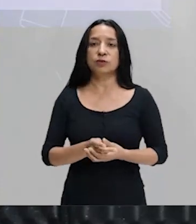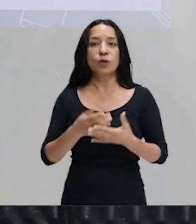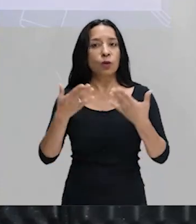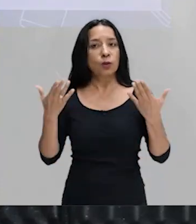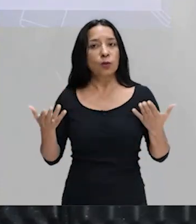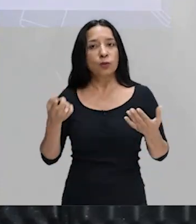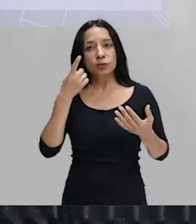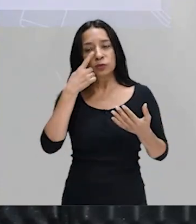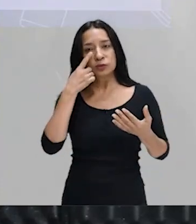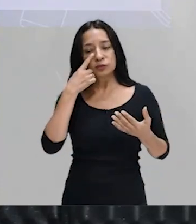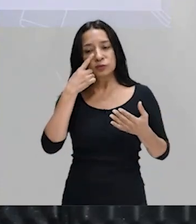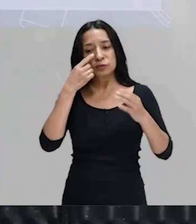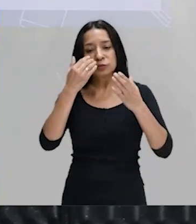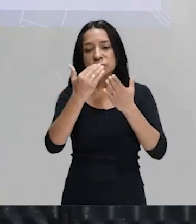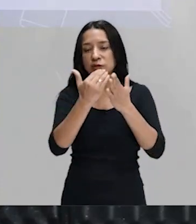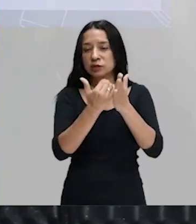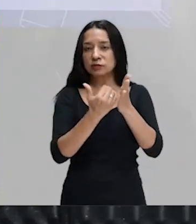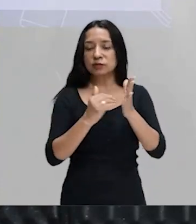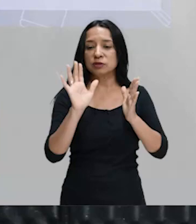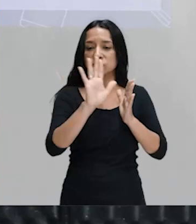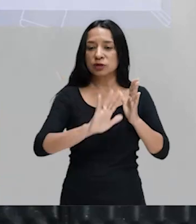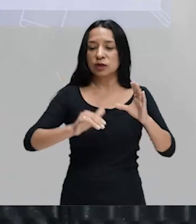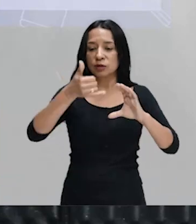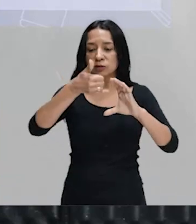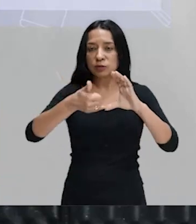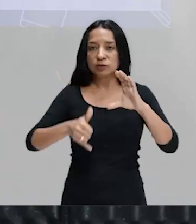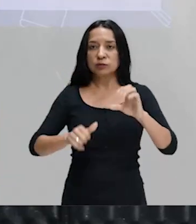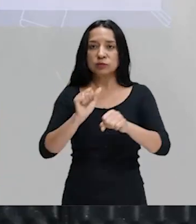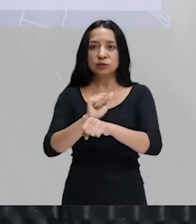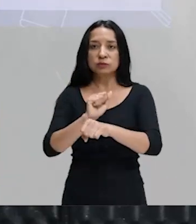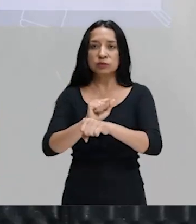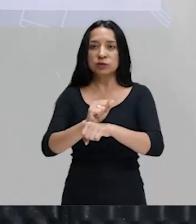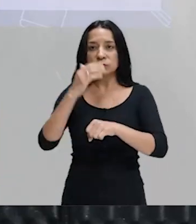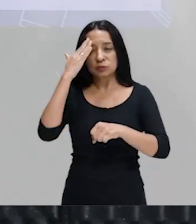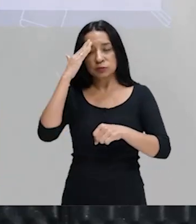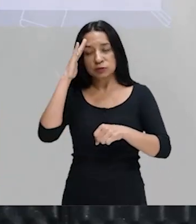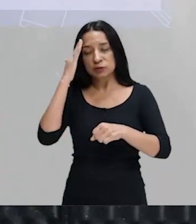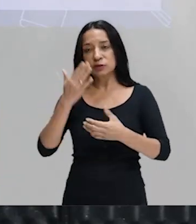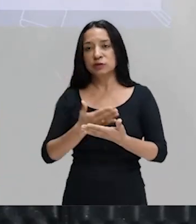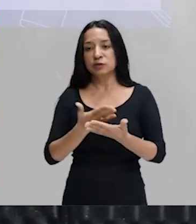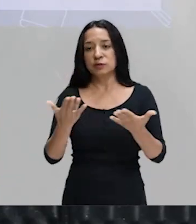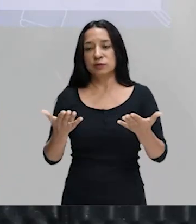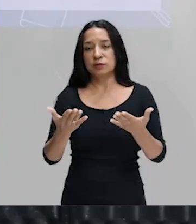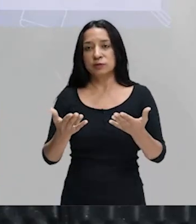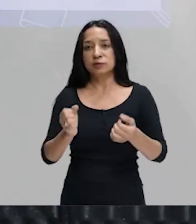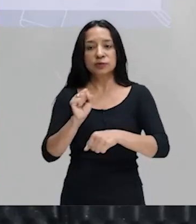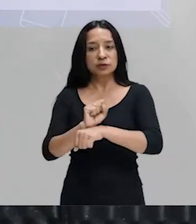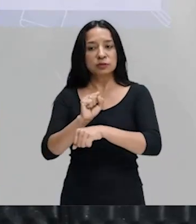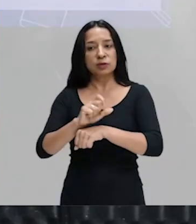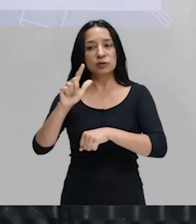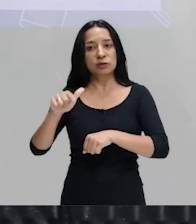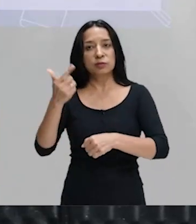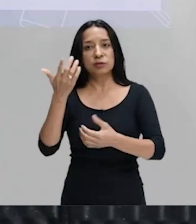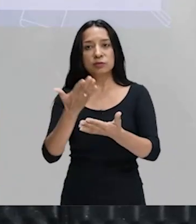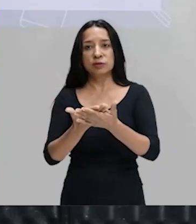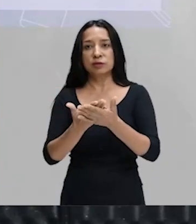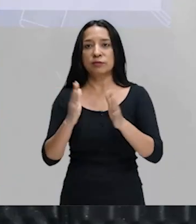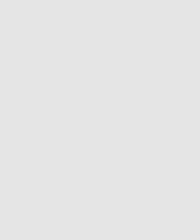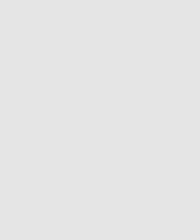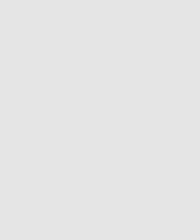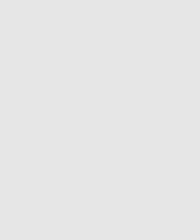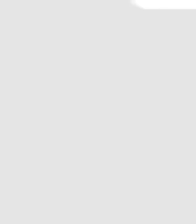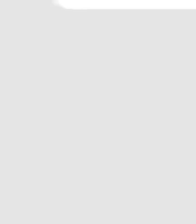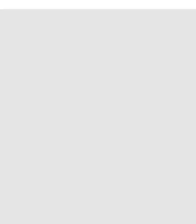hoje nós vimos uma classificação geral dos carboidratos. Eu espero que vocês tenham entendido e aguardo vocês na próxima aula. Tchau, tchau.